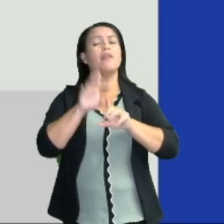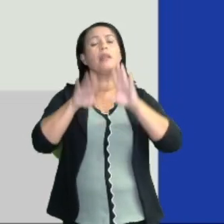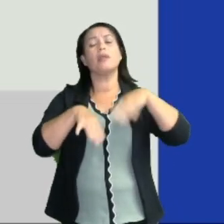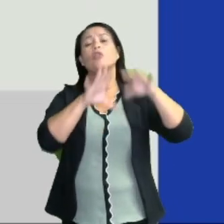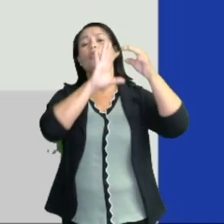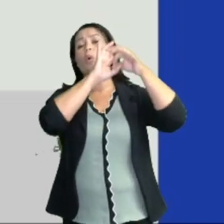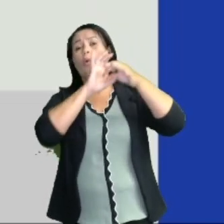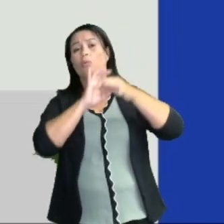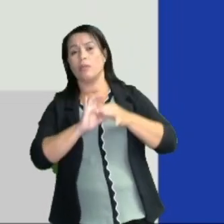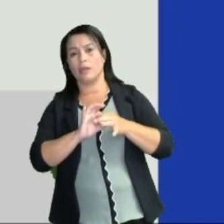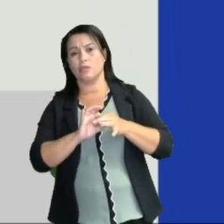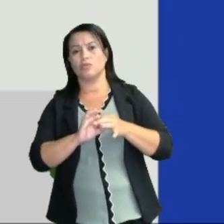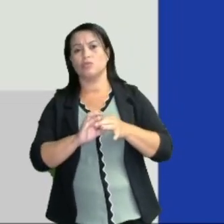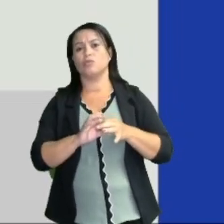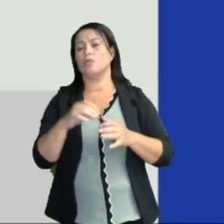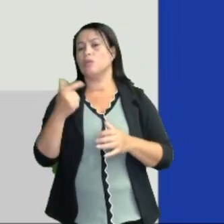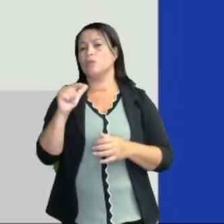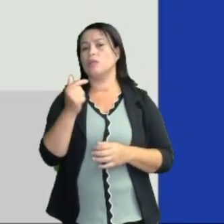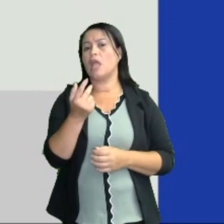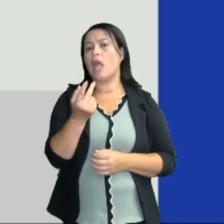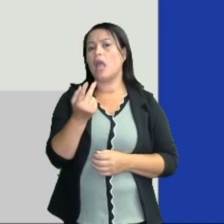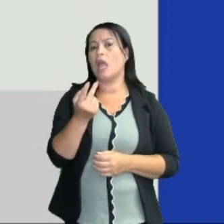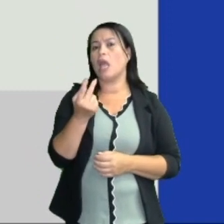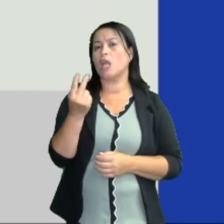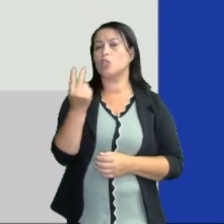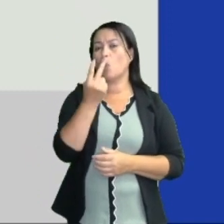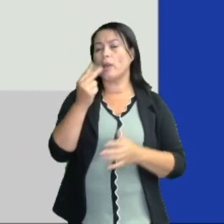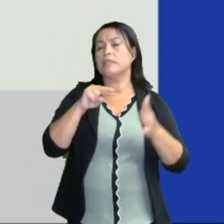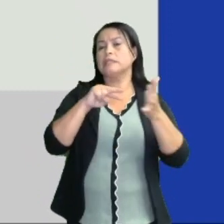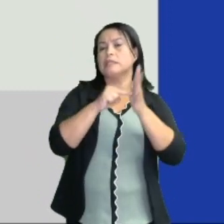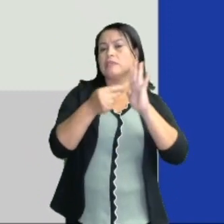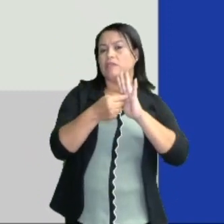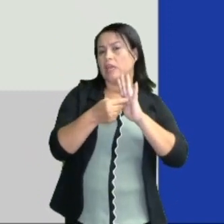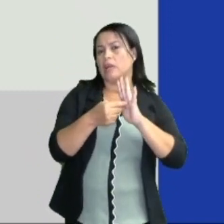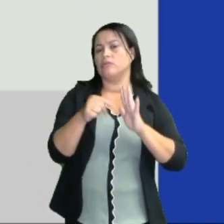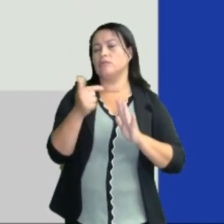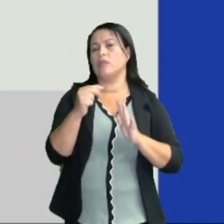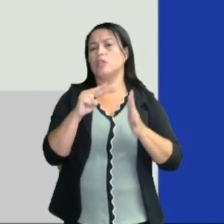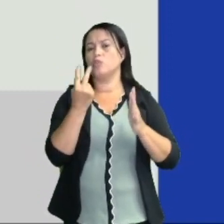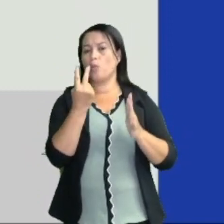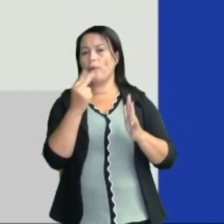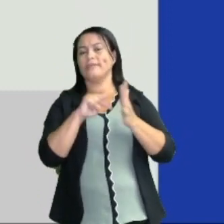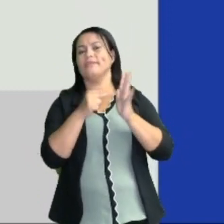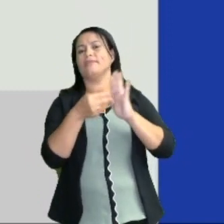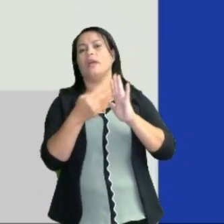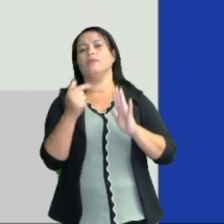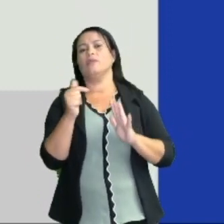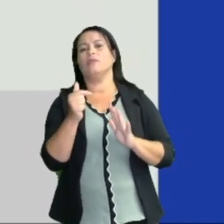contexto em que estão e não existe duplo na interpretação da sentença. Olha só,